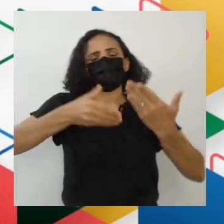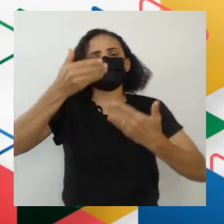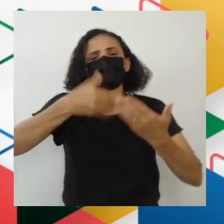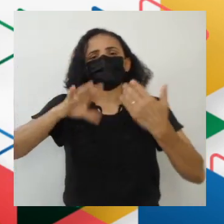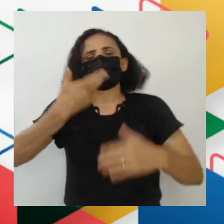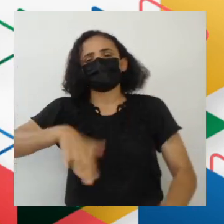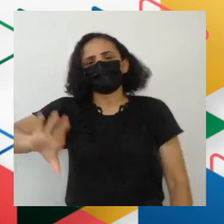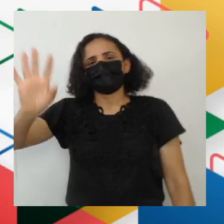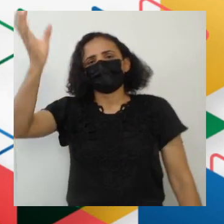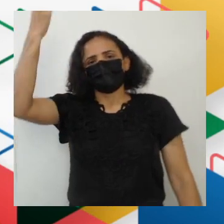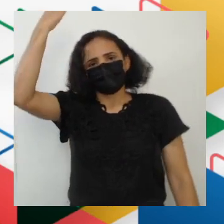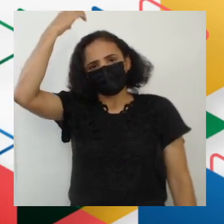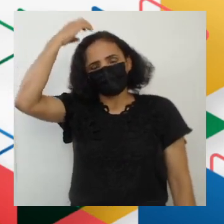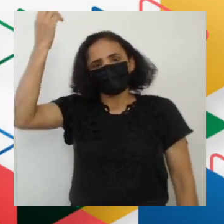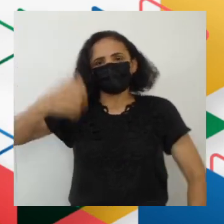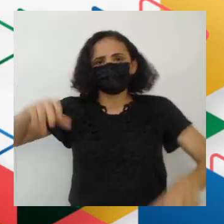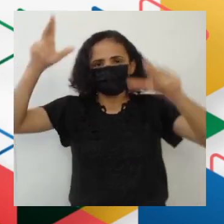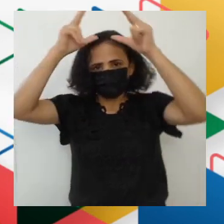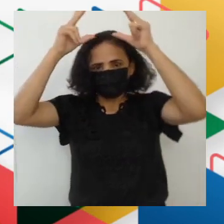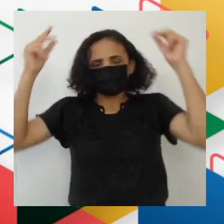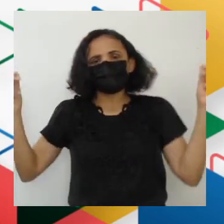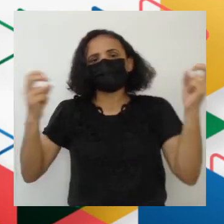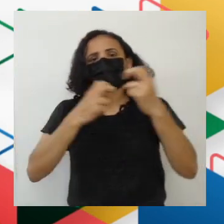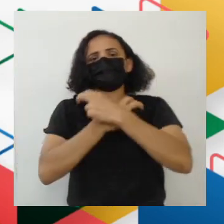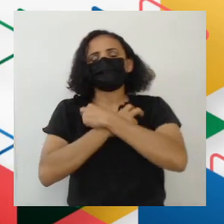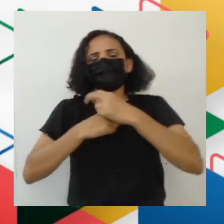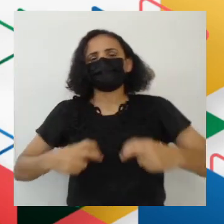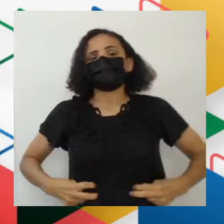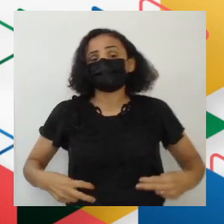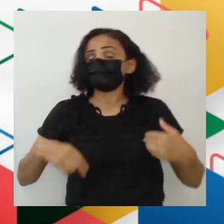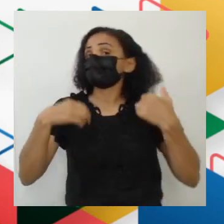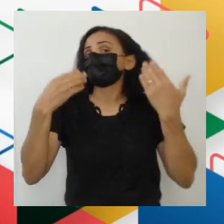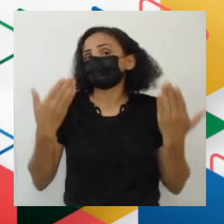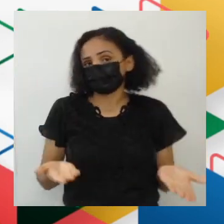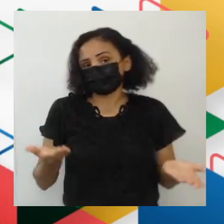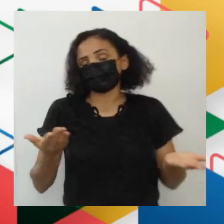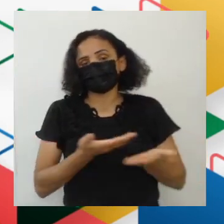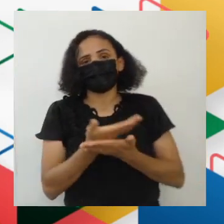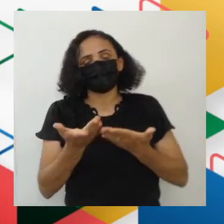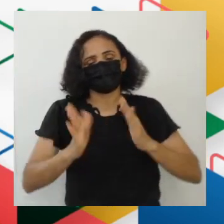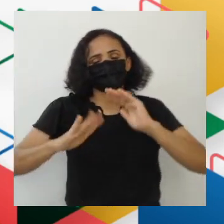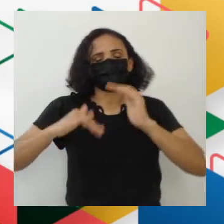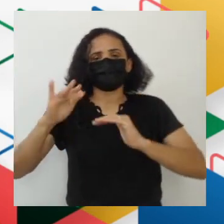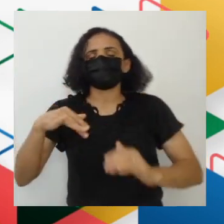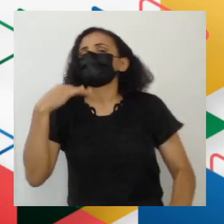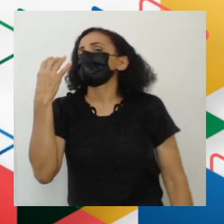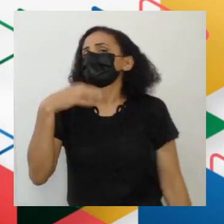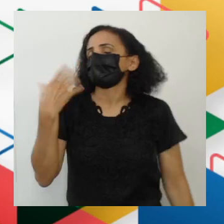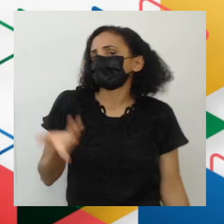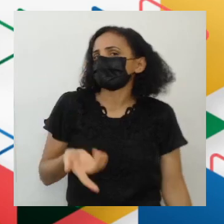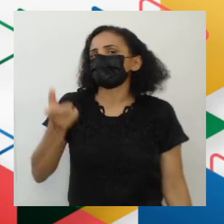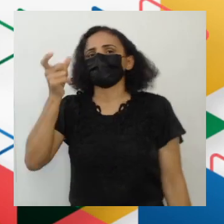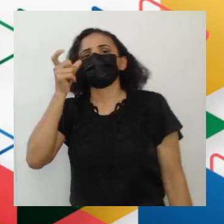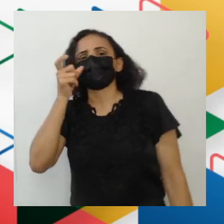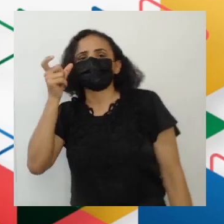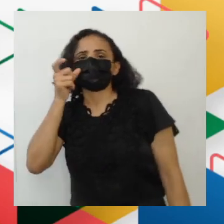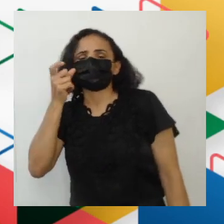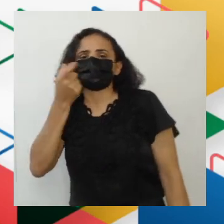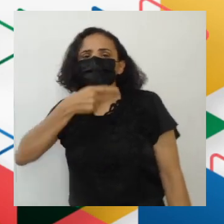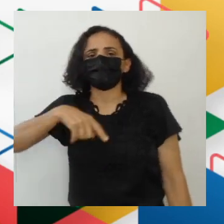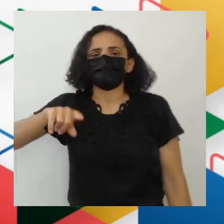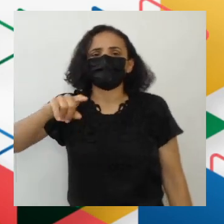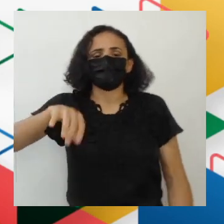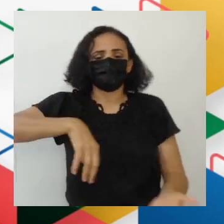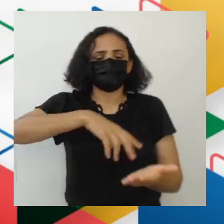coroar o rei Luiz do Sertão, né? Então esse foi o enredo. O que é interessante é que o